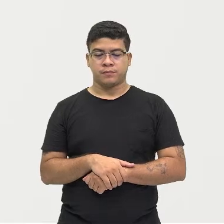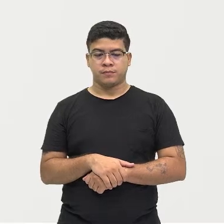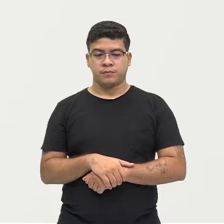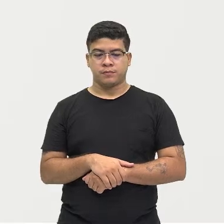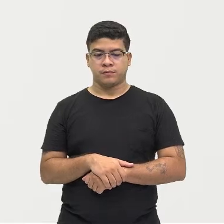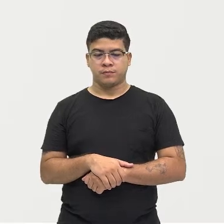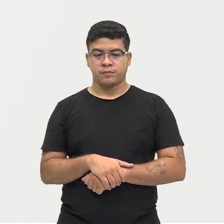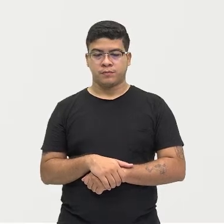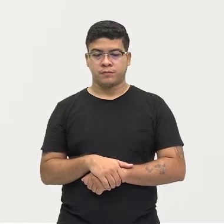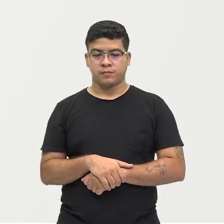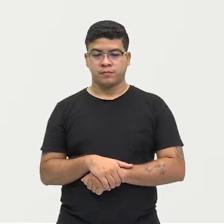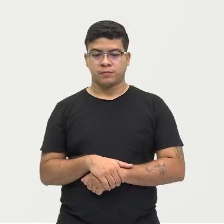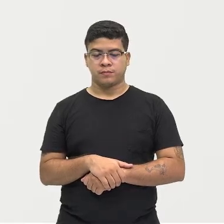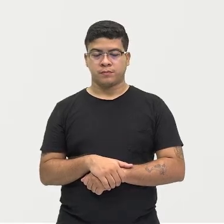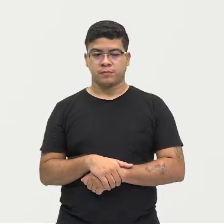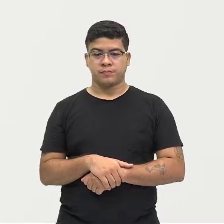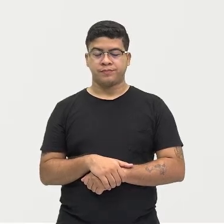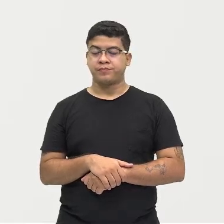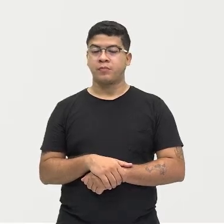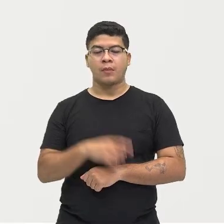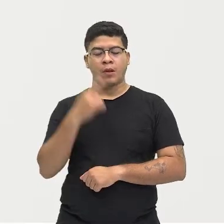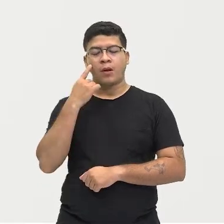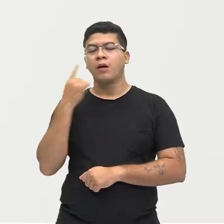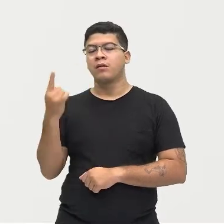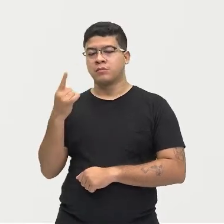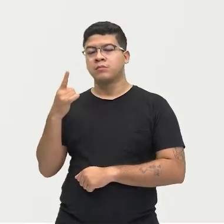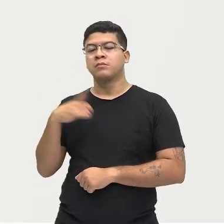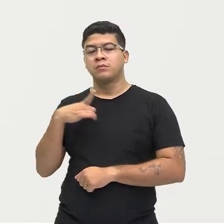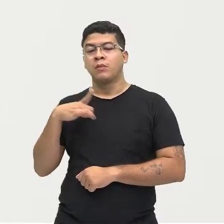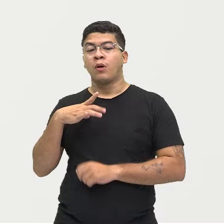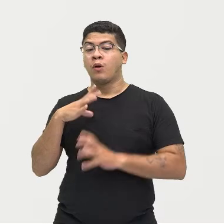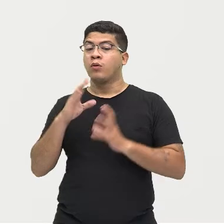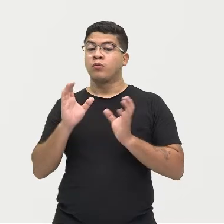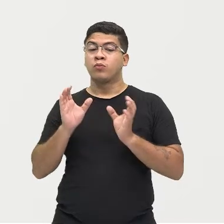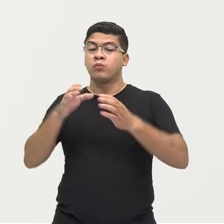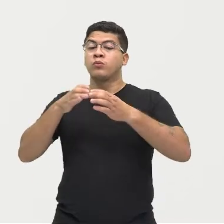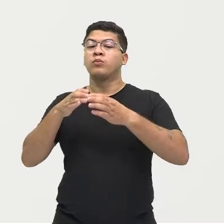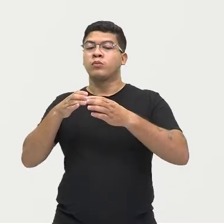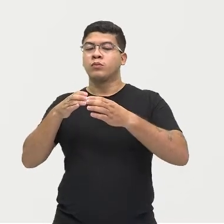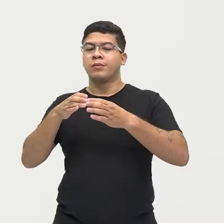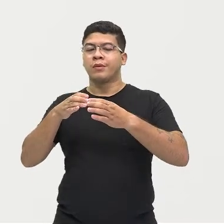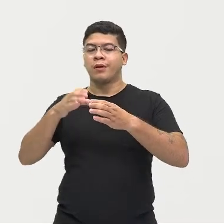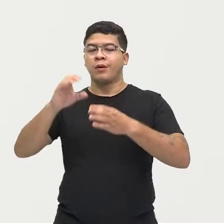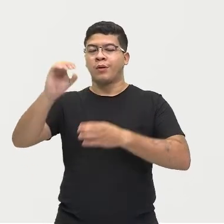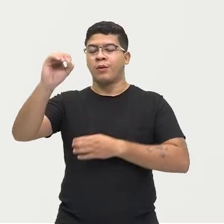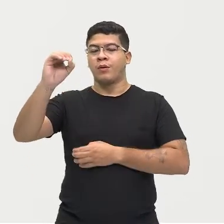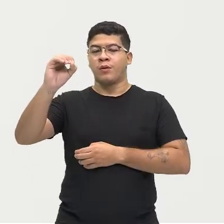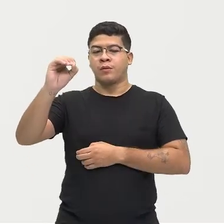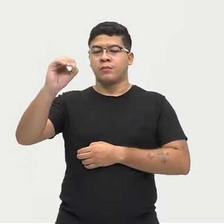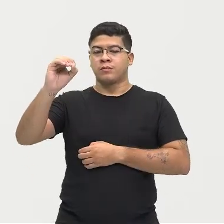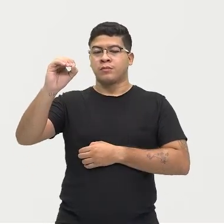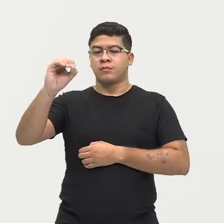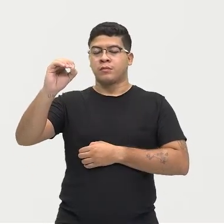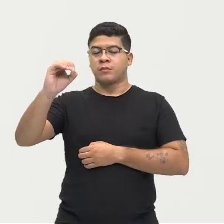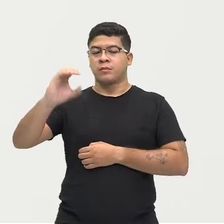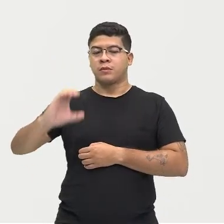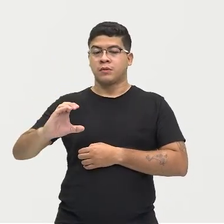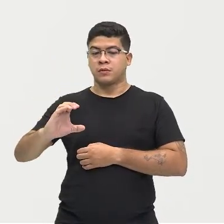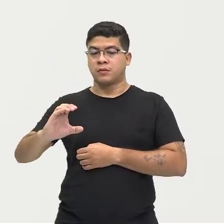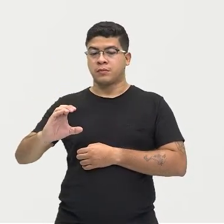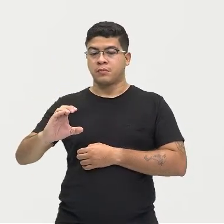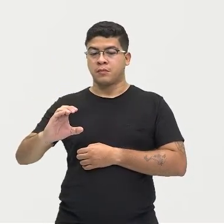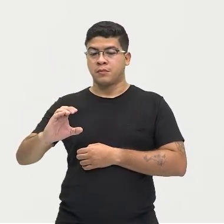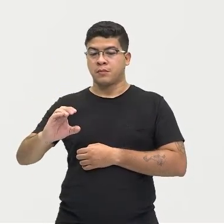tudo. Toda essa função aqui representa a amida. É muito